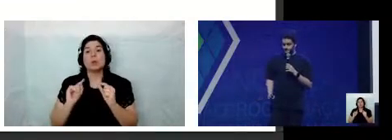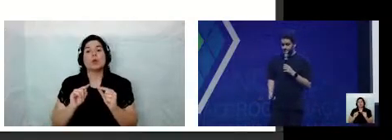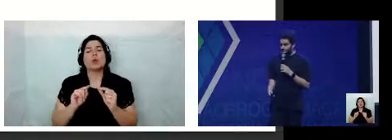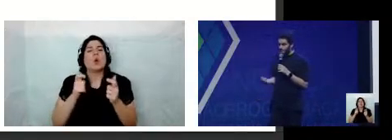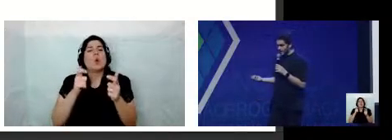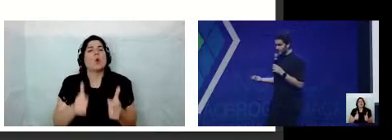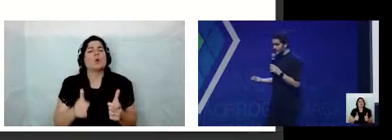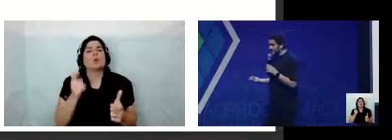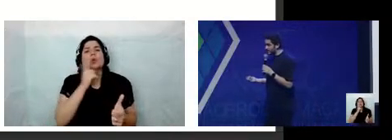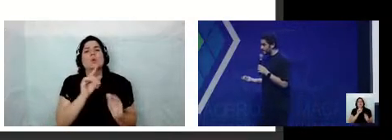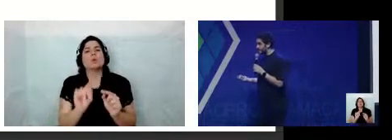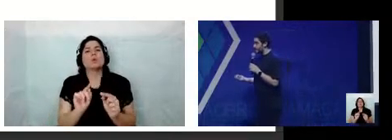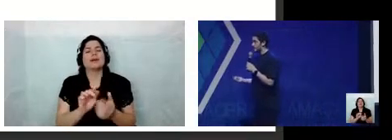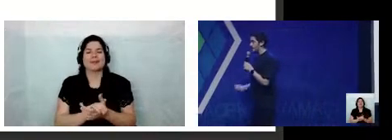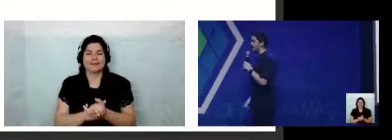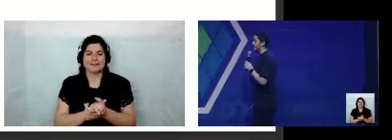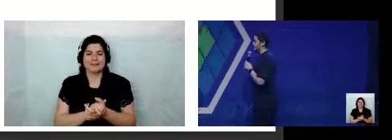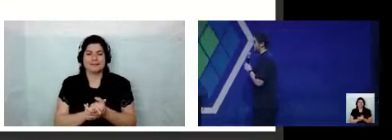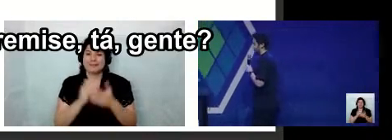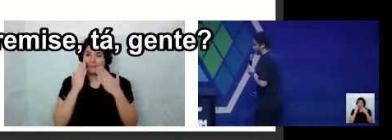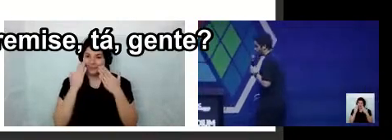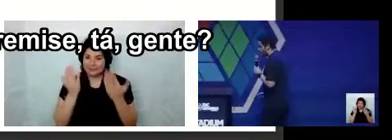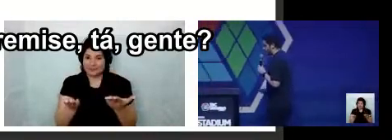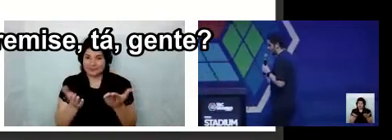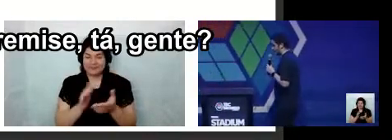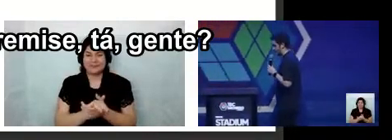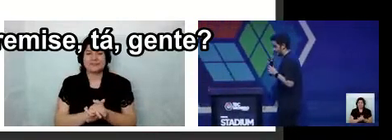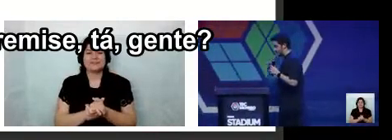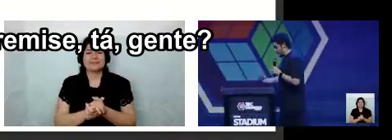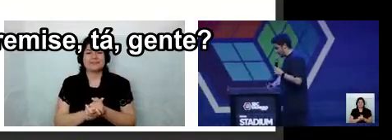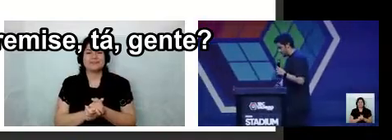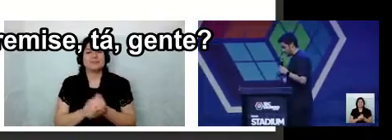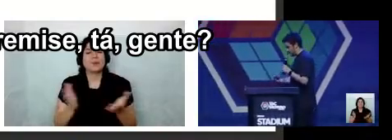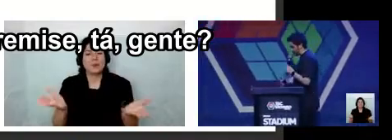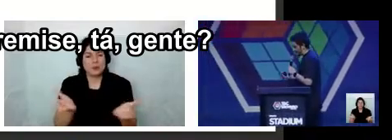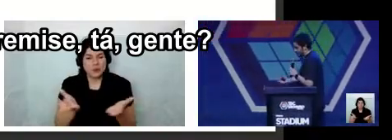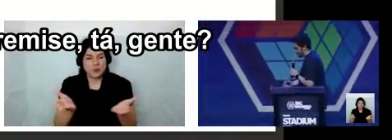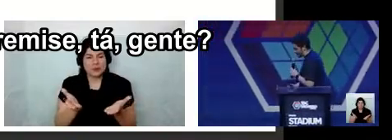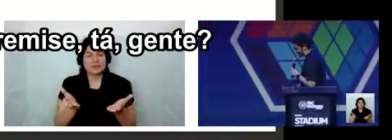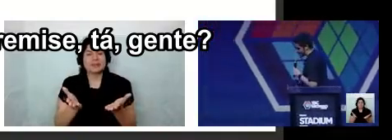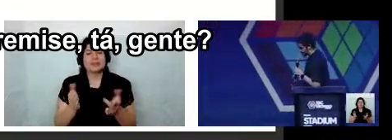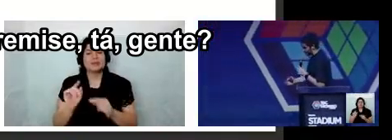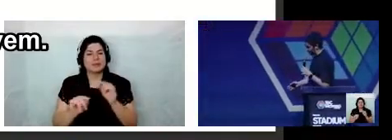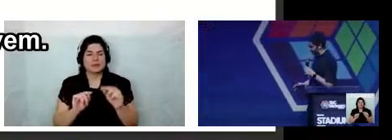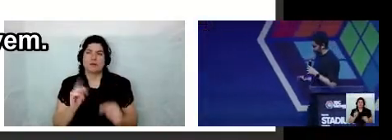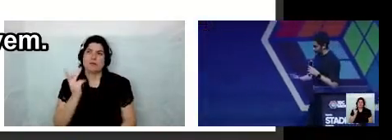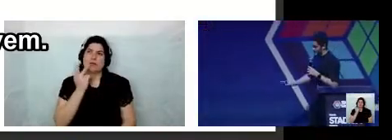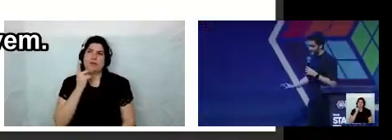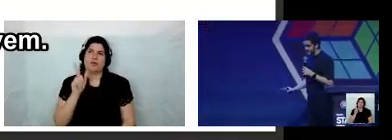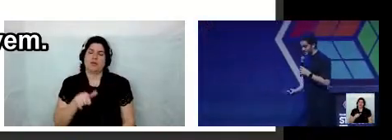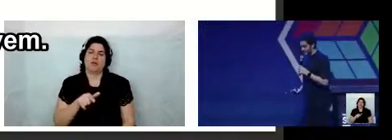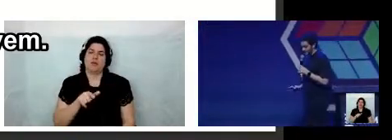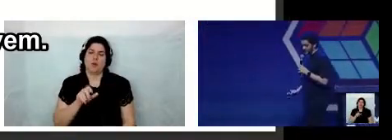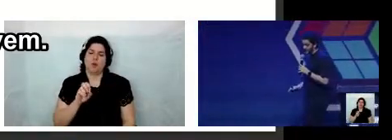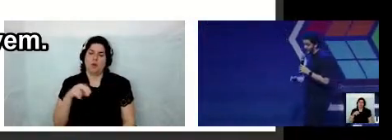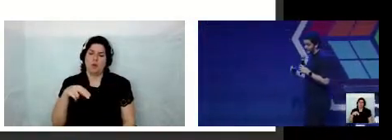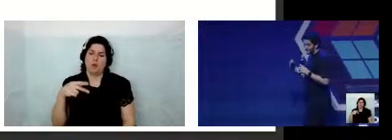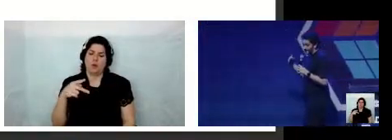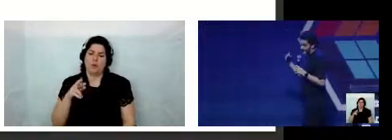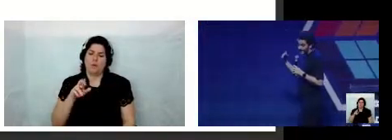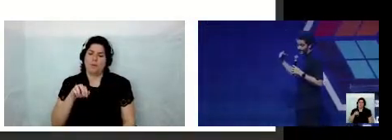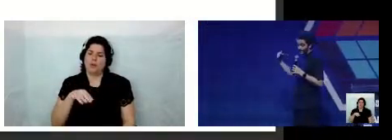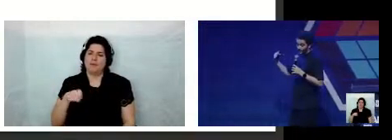chegar? A gente chega aqui, tá? Então, hoje, a gente, não vou nem falar de on-premise, tá, gente? Vou focar 100% na